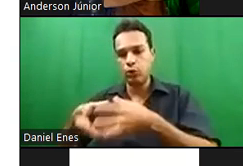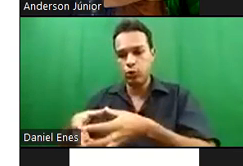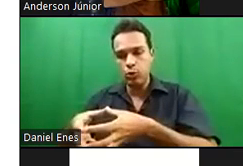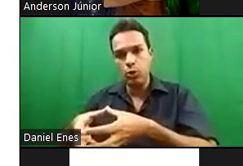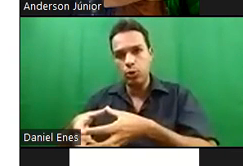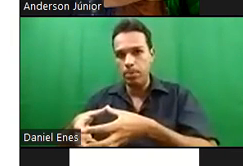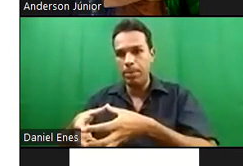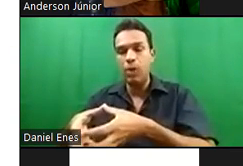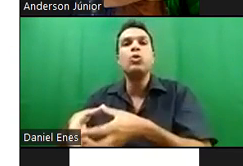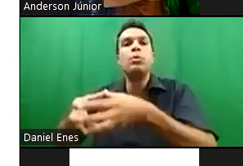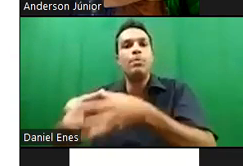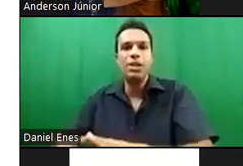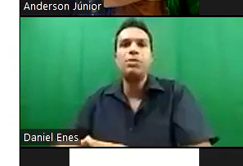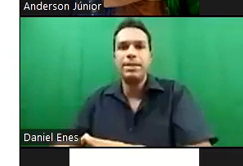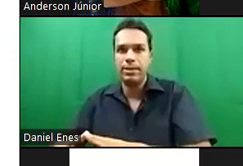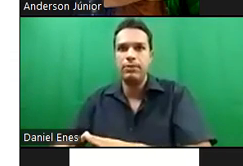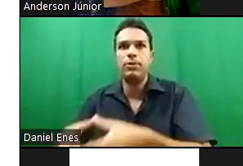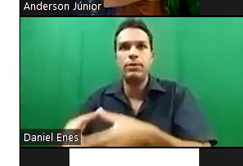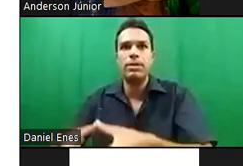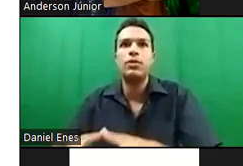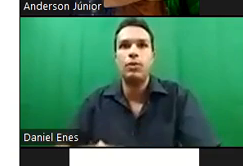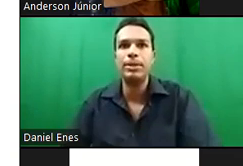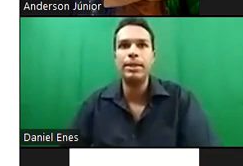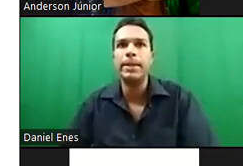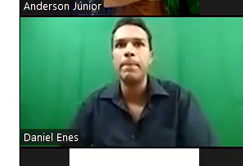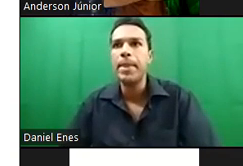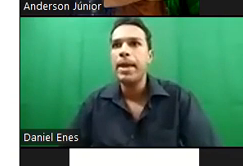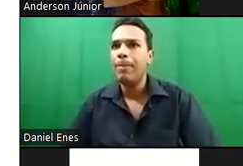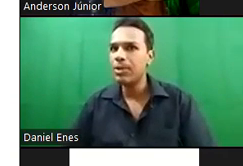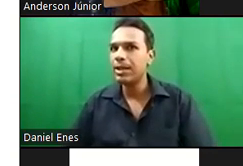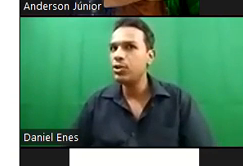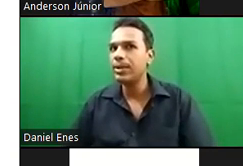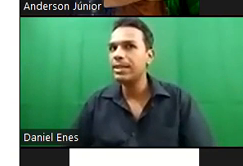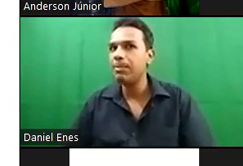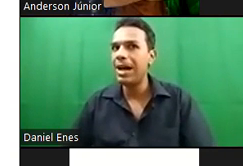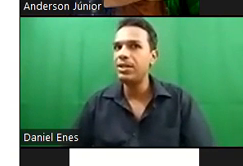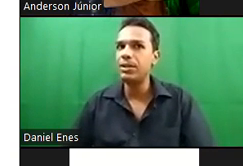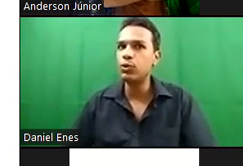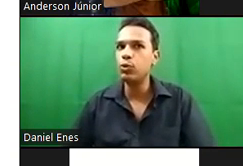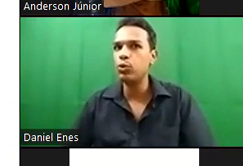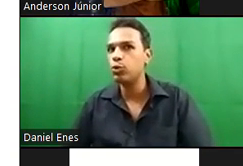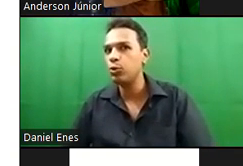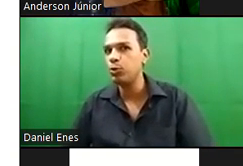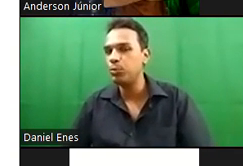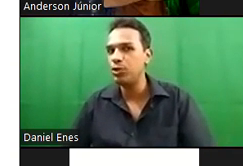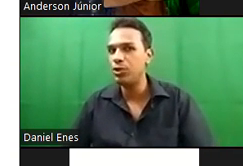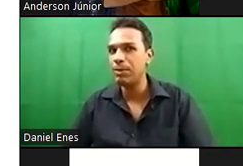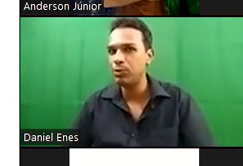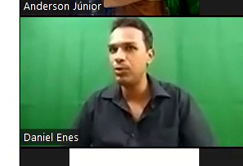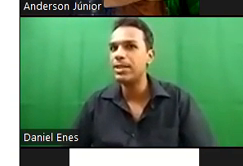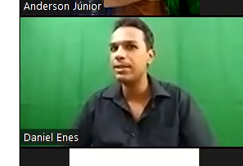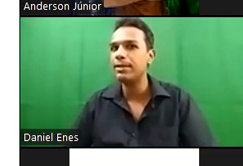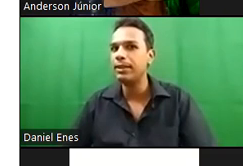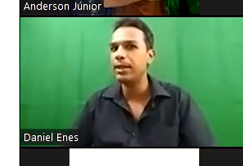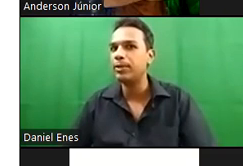termo surdo para um grupo bem específico que vocês vão entender. Mas eu acredito que essa parte entre surdo, surdo-mudo, mudinho e